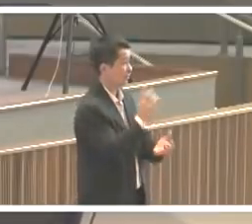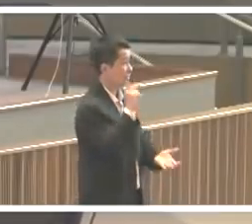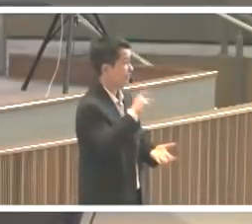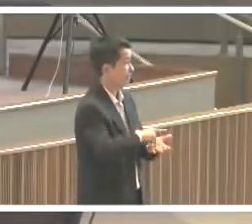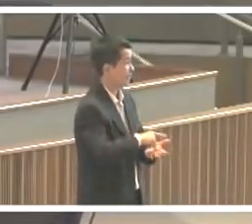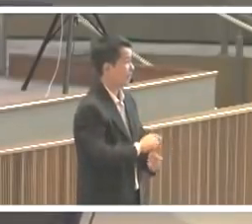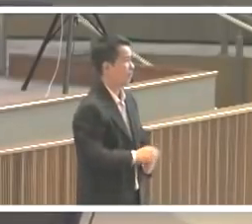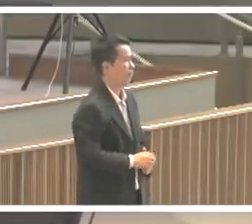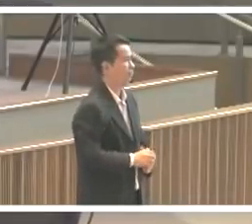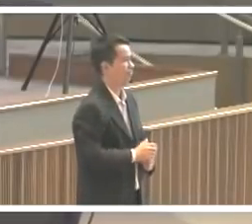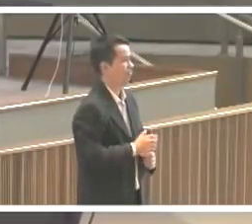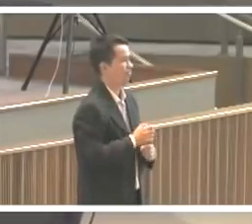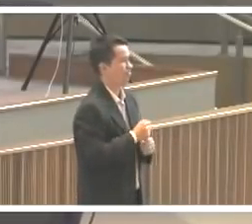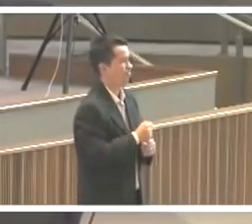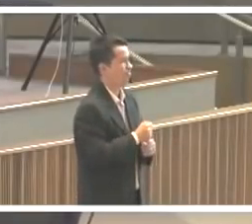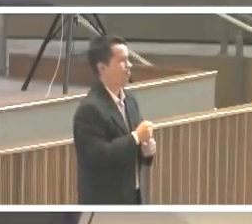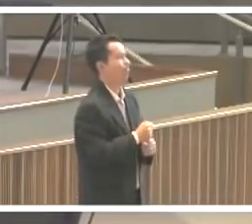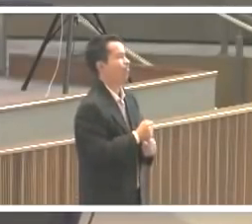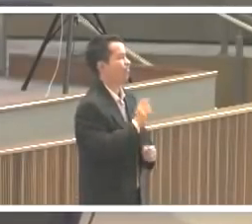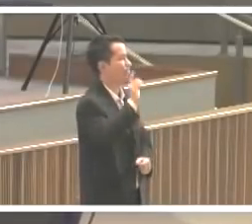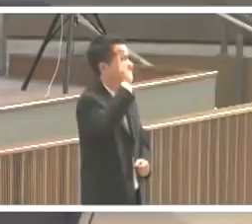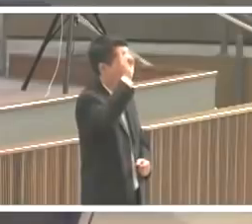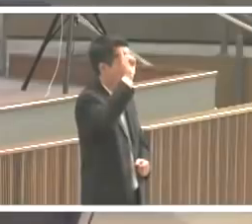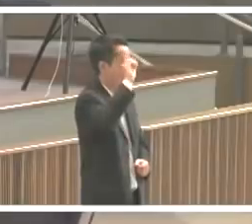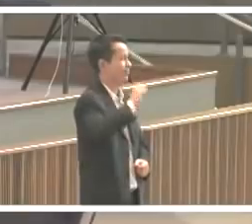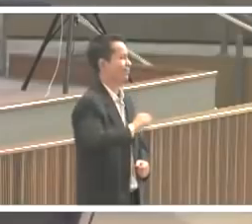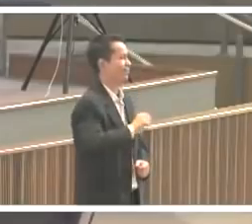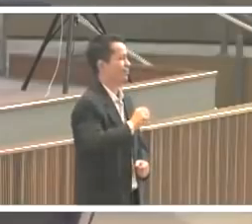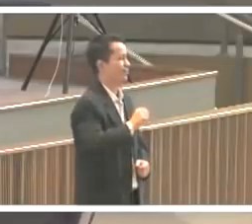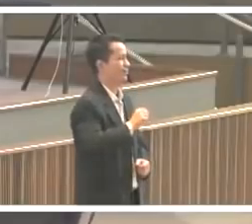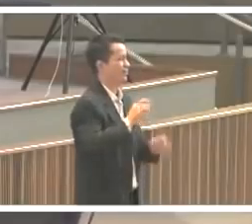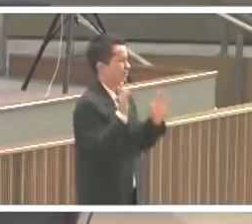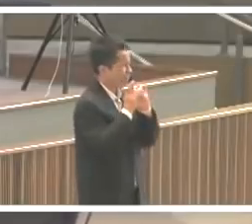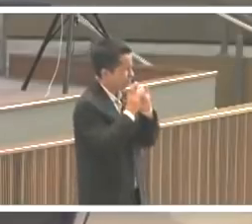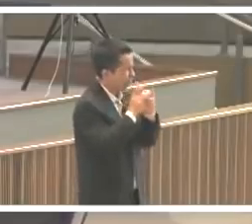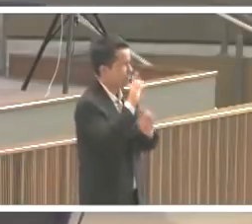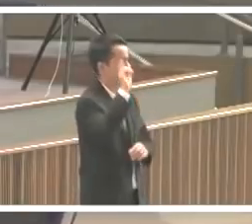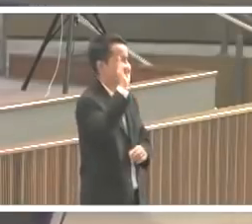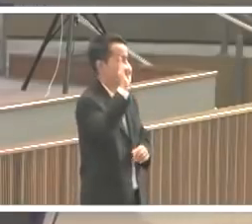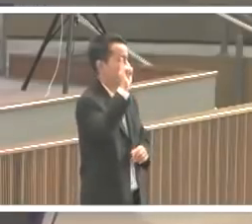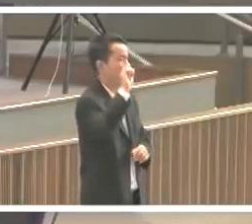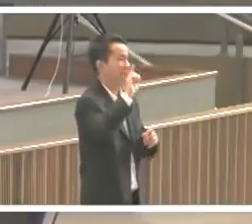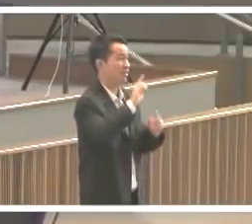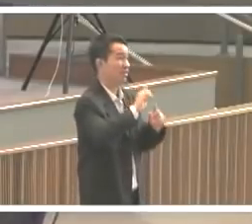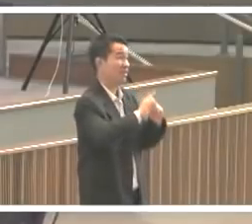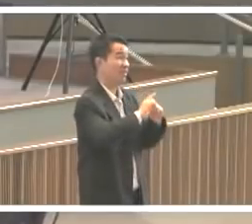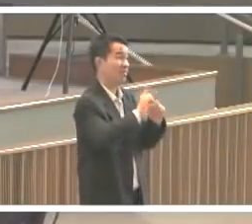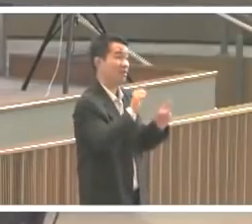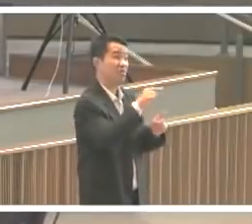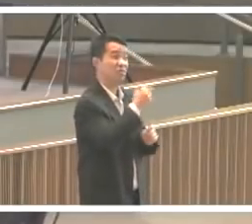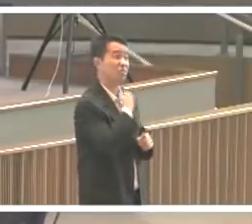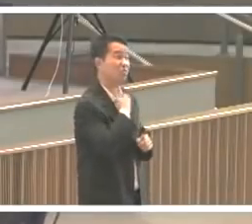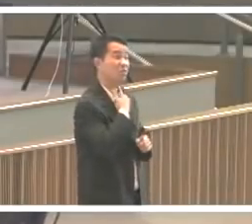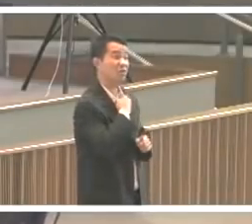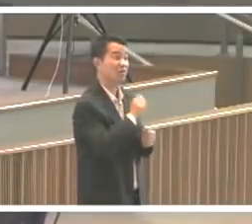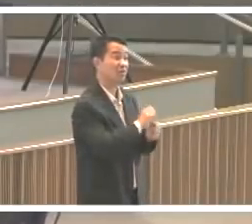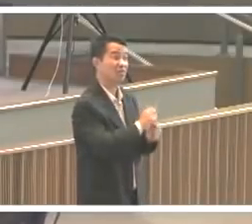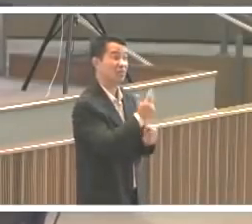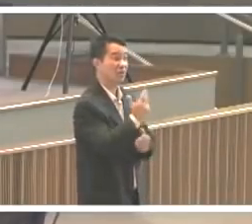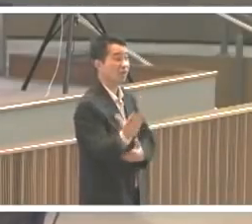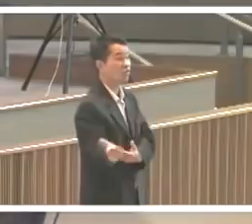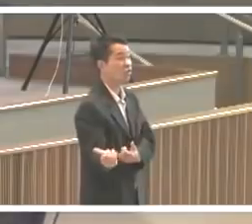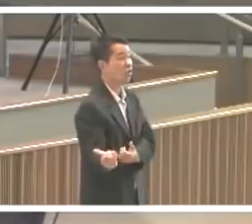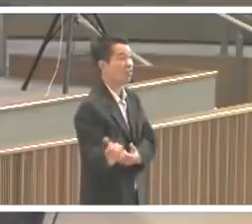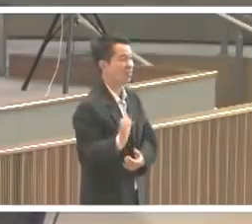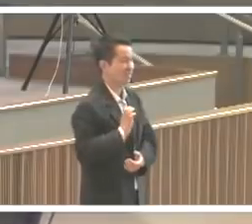E alguns vão fazer como o jovem rico, vão dizer, parece caro demais esse negócio, de sair da nossa